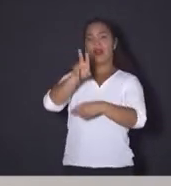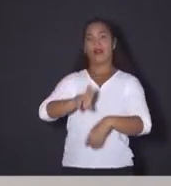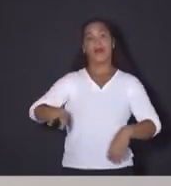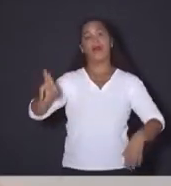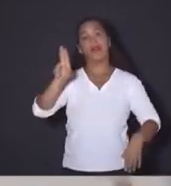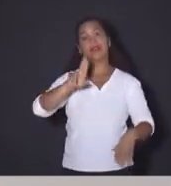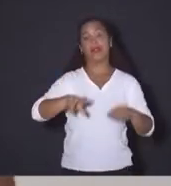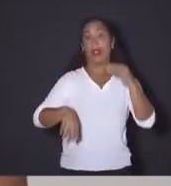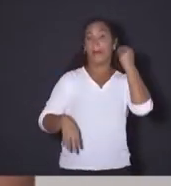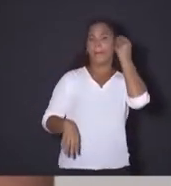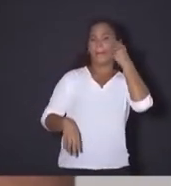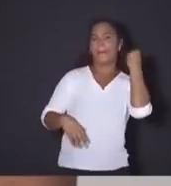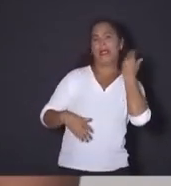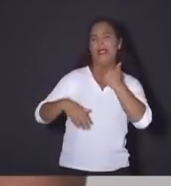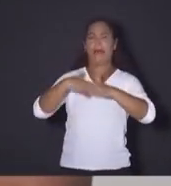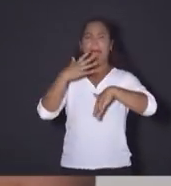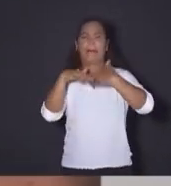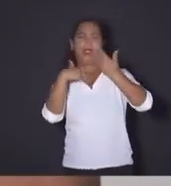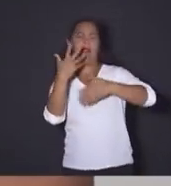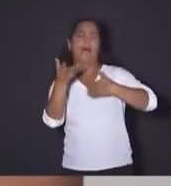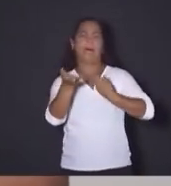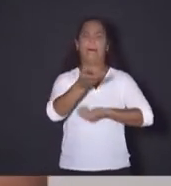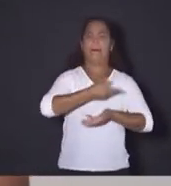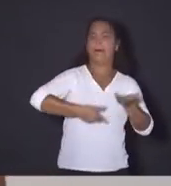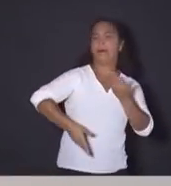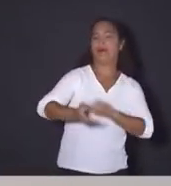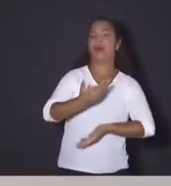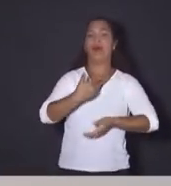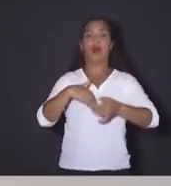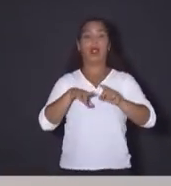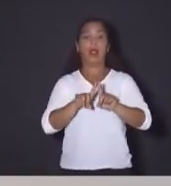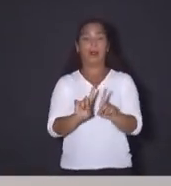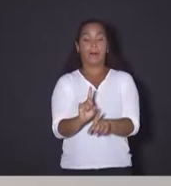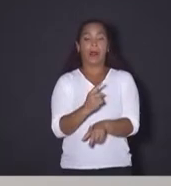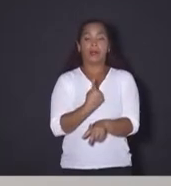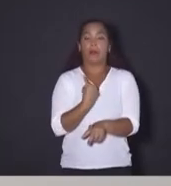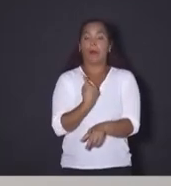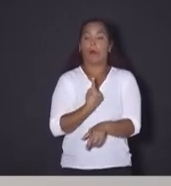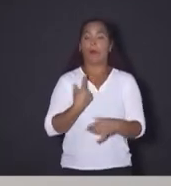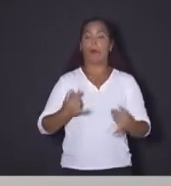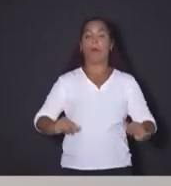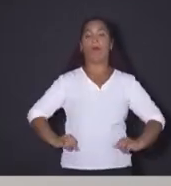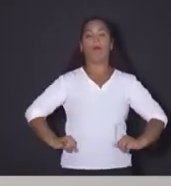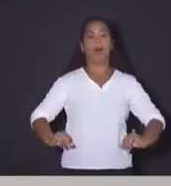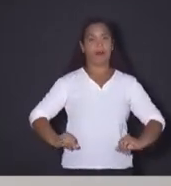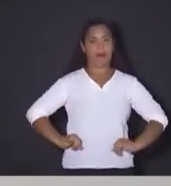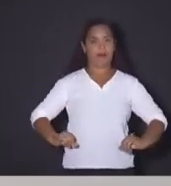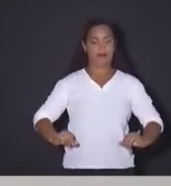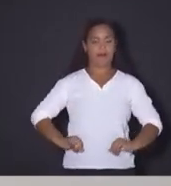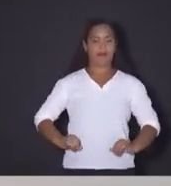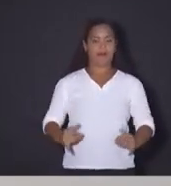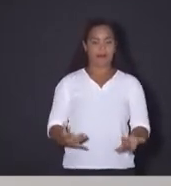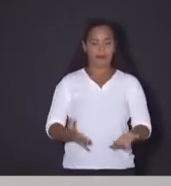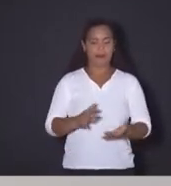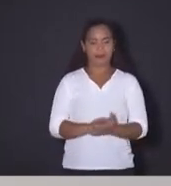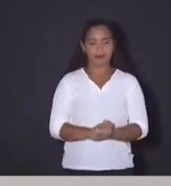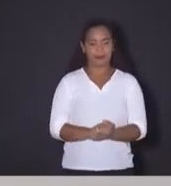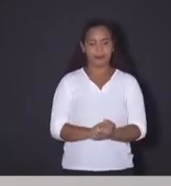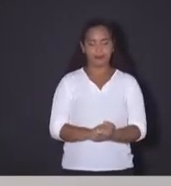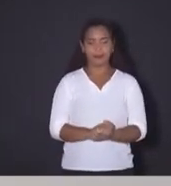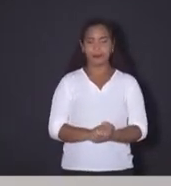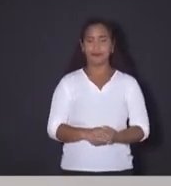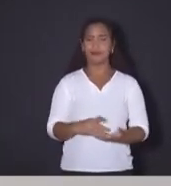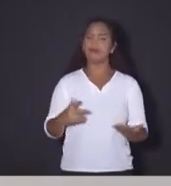experiência de crescimento de partilha de trocas como a experiência de sofrimento isso tem chegado num nível